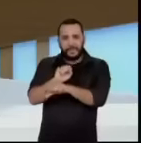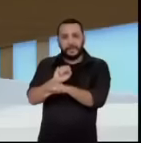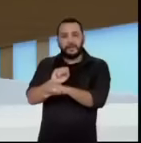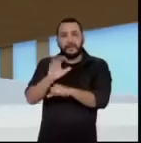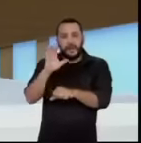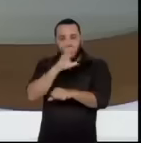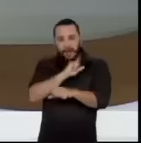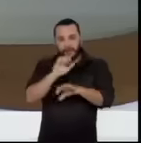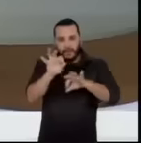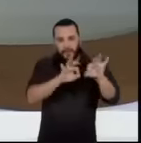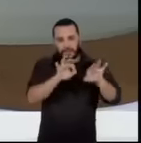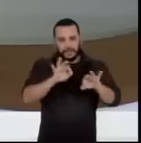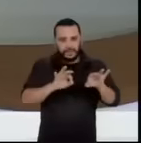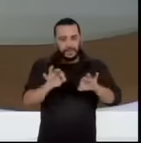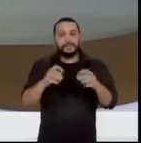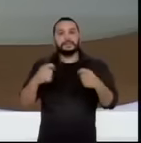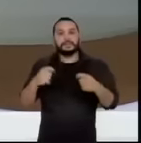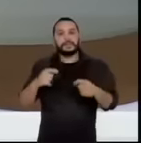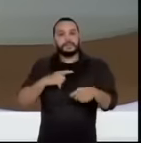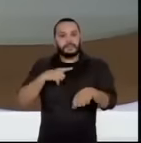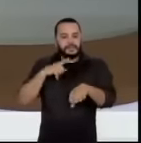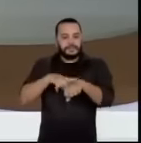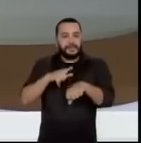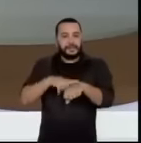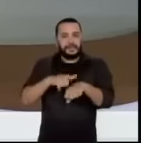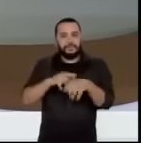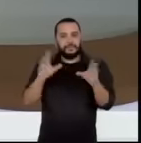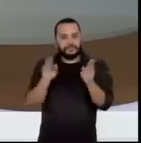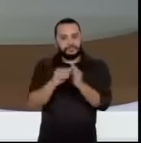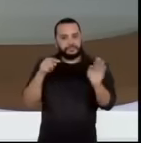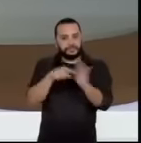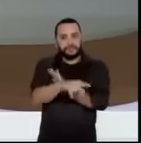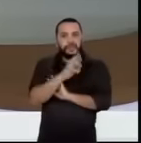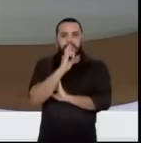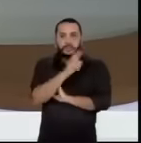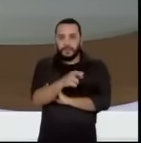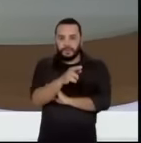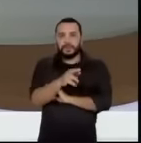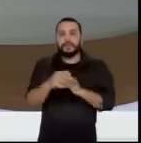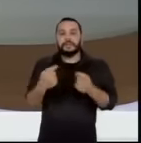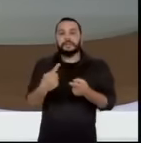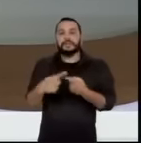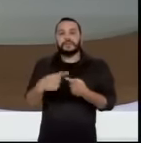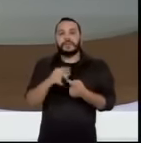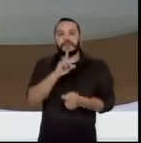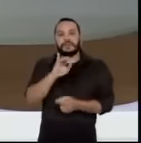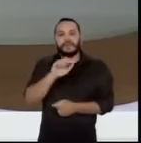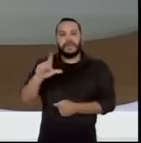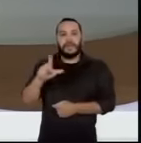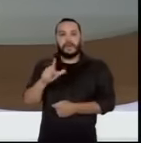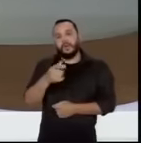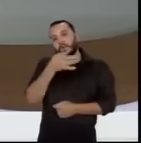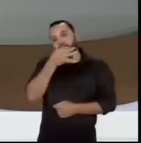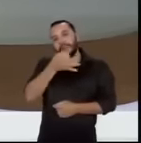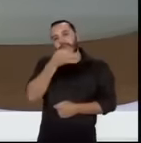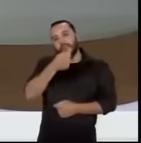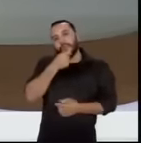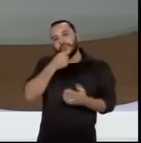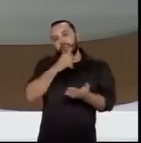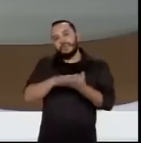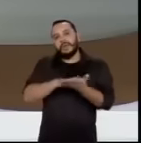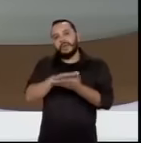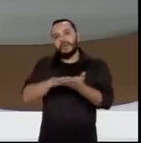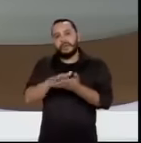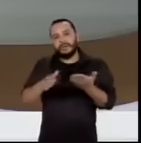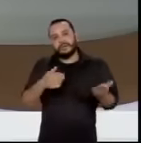pouquinho de ordem, gente, senão assim, a gente precisa ser um pouquinho mais sintético na pergunta e o ministro nas respostas, porque o Daniel ainda não falou e depois a gente abre a roda para girar, senão ele não